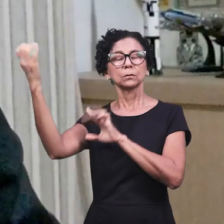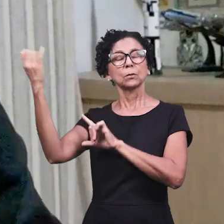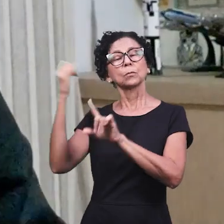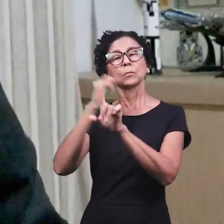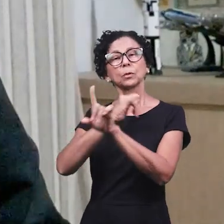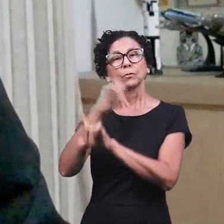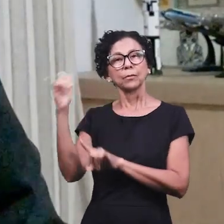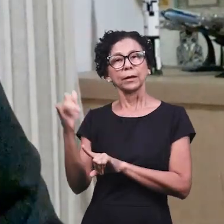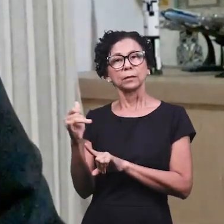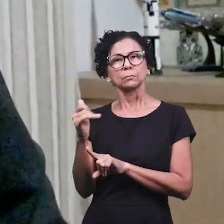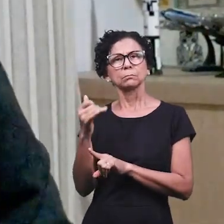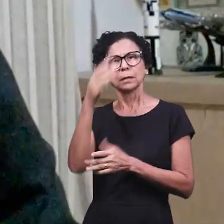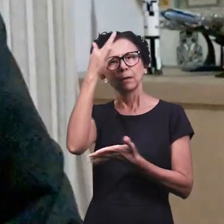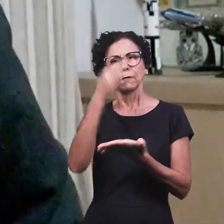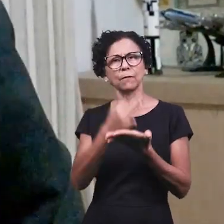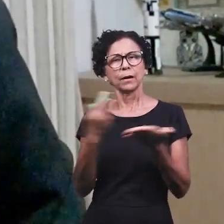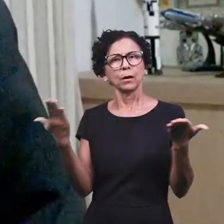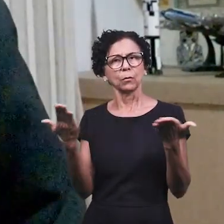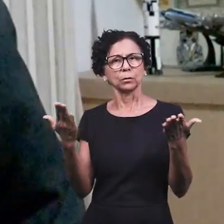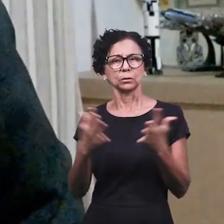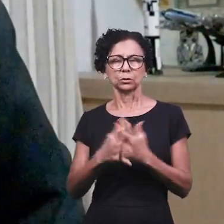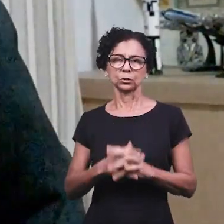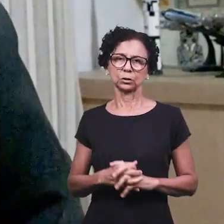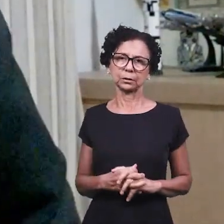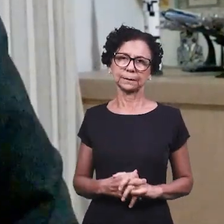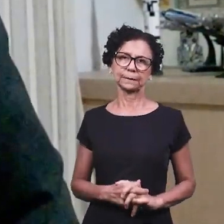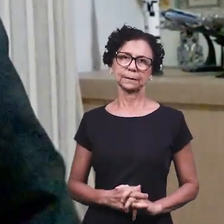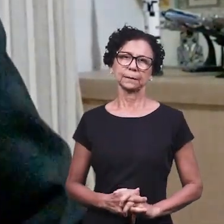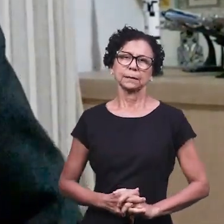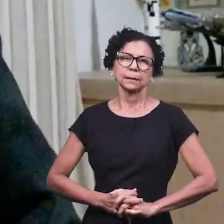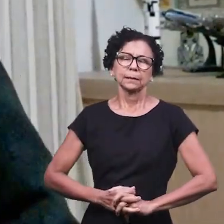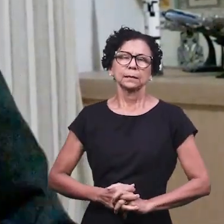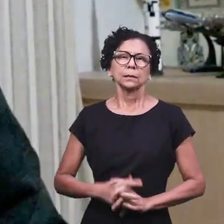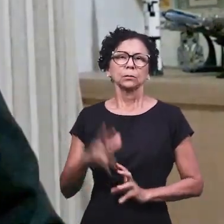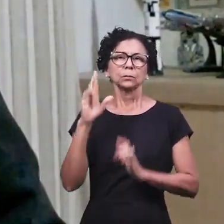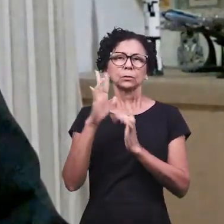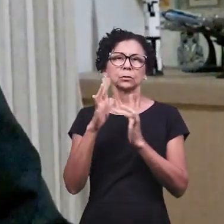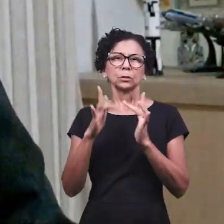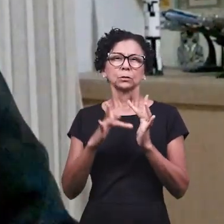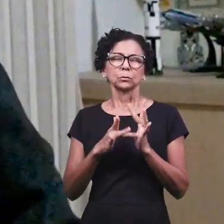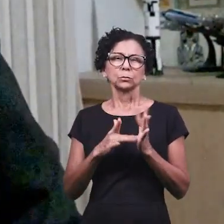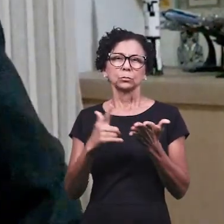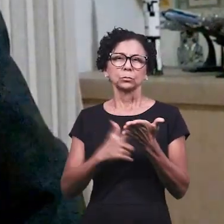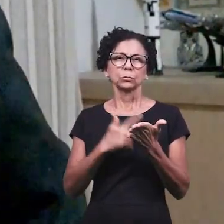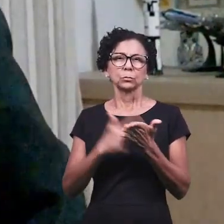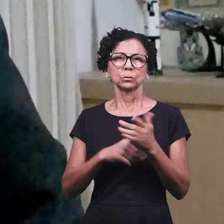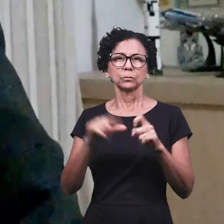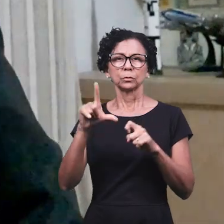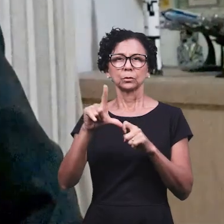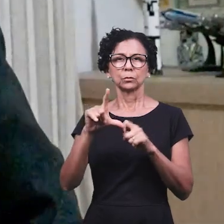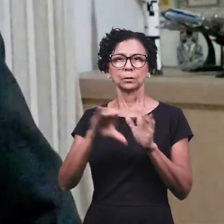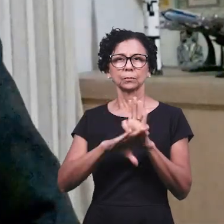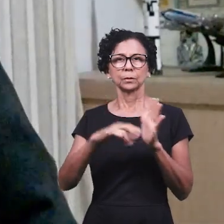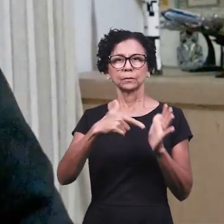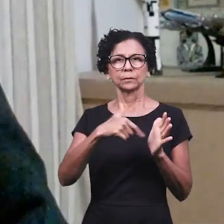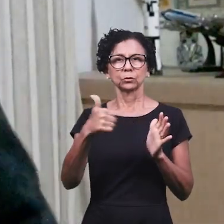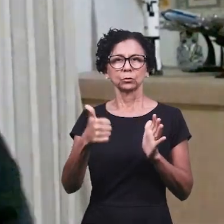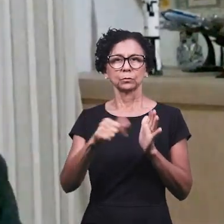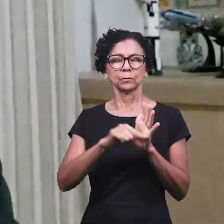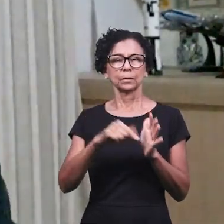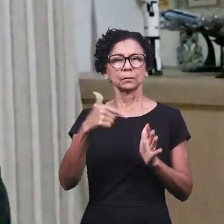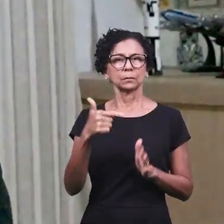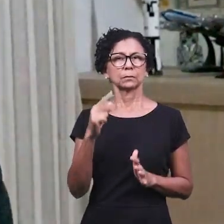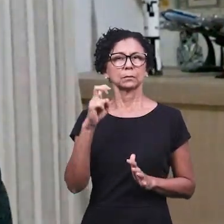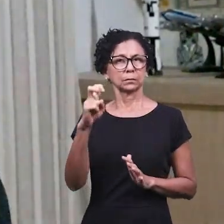fé em nossos dias. E o Senhor Jesus, lá no Evangelho de Lucas, capítulo 21, verso